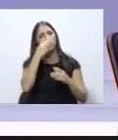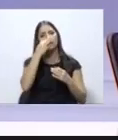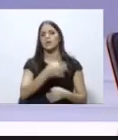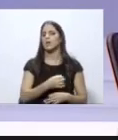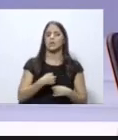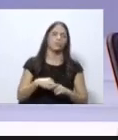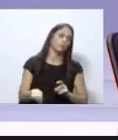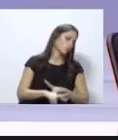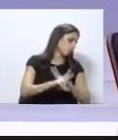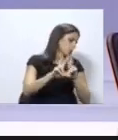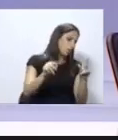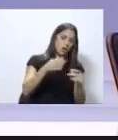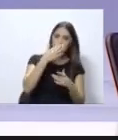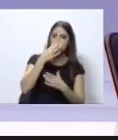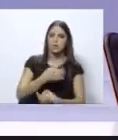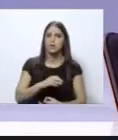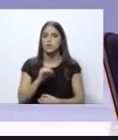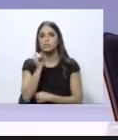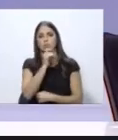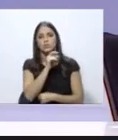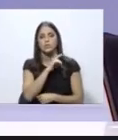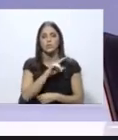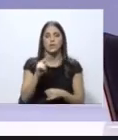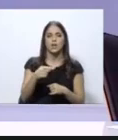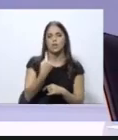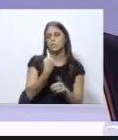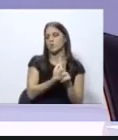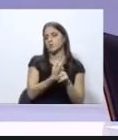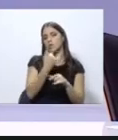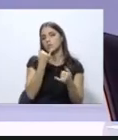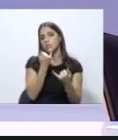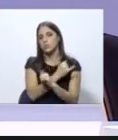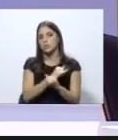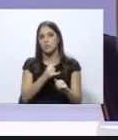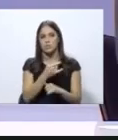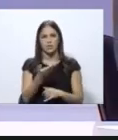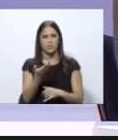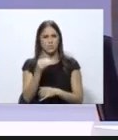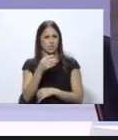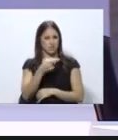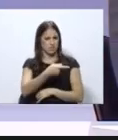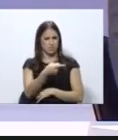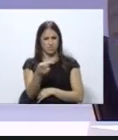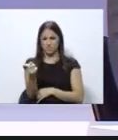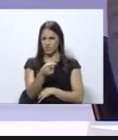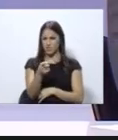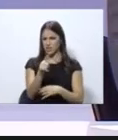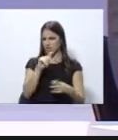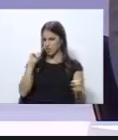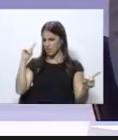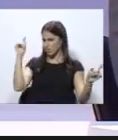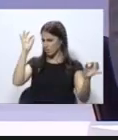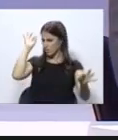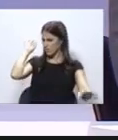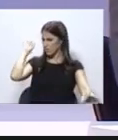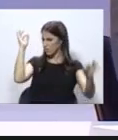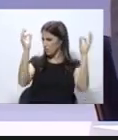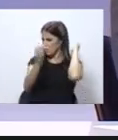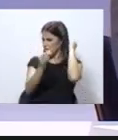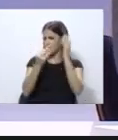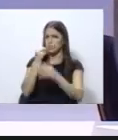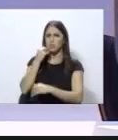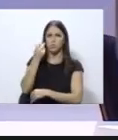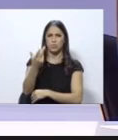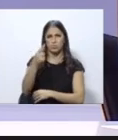Nunca acreditei que fosse possível, era uma coisa absurda e tal, que é, mas isso é um clássico no Rui Pedro Brás. Eu gostava